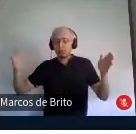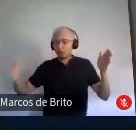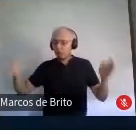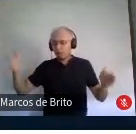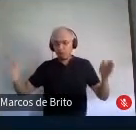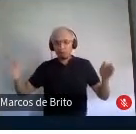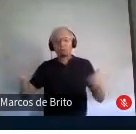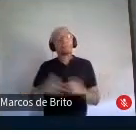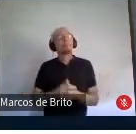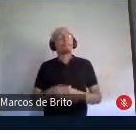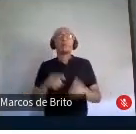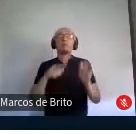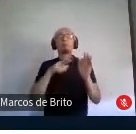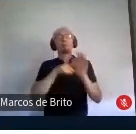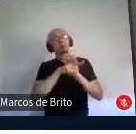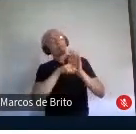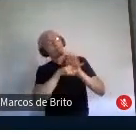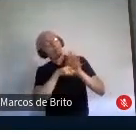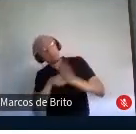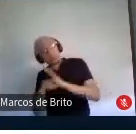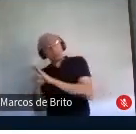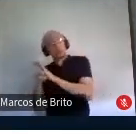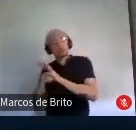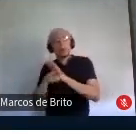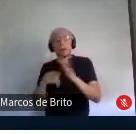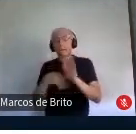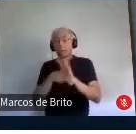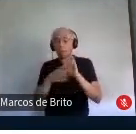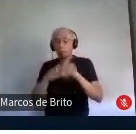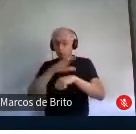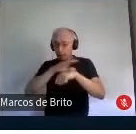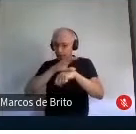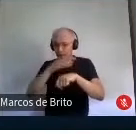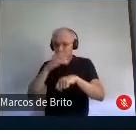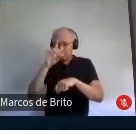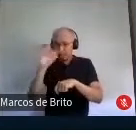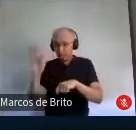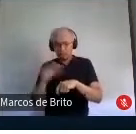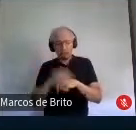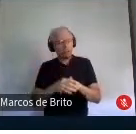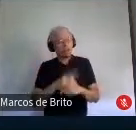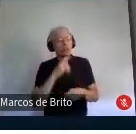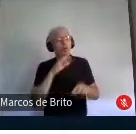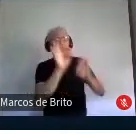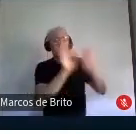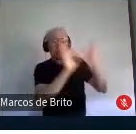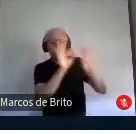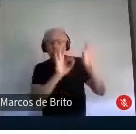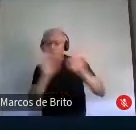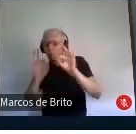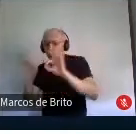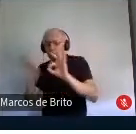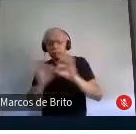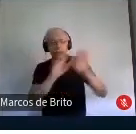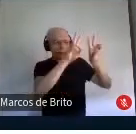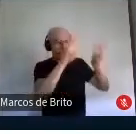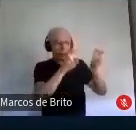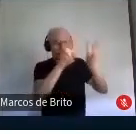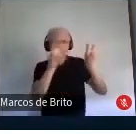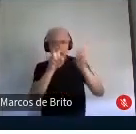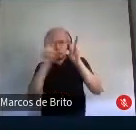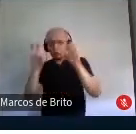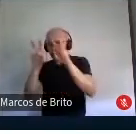Bom, na análise dos cursos do CAES DF, na categoria Aspectos Organizacionais, título,